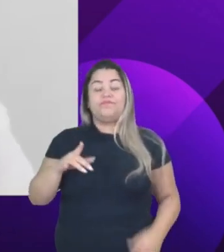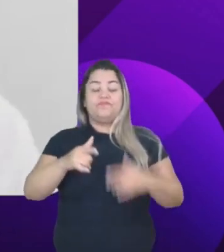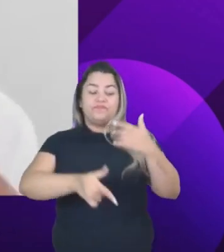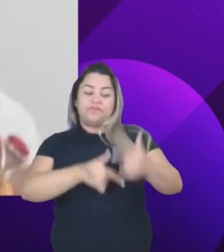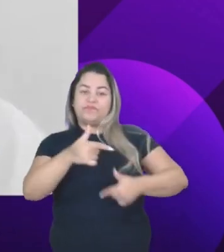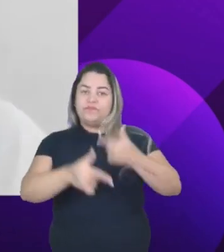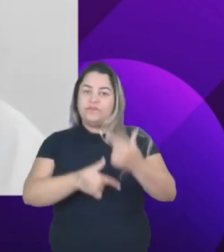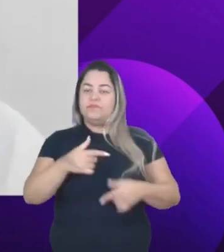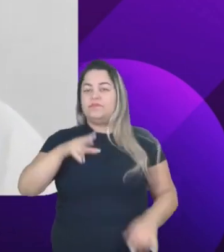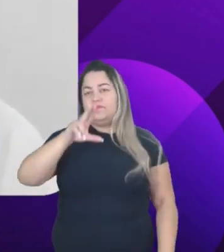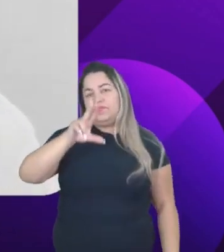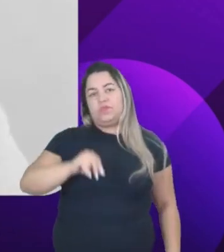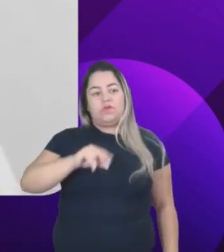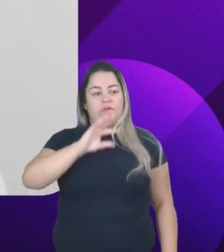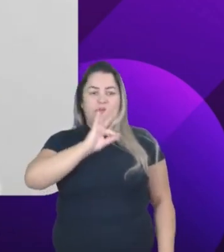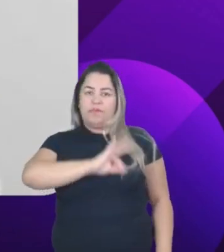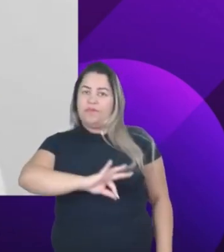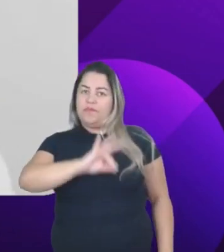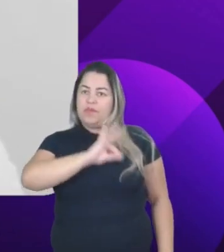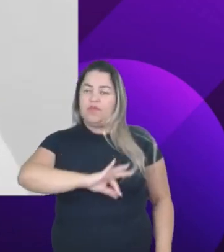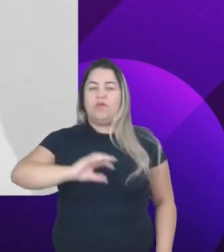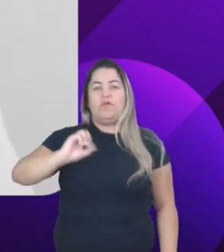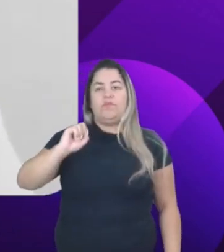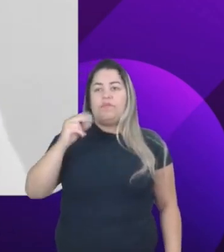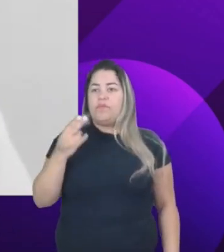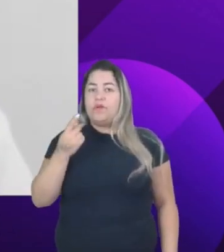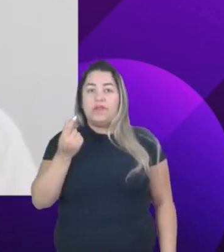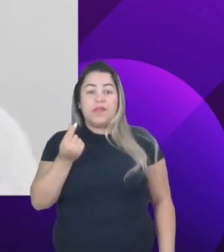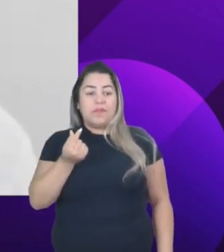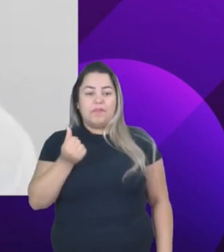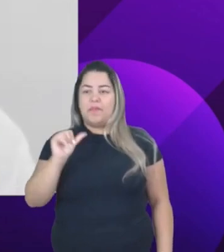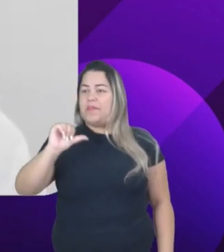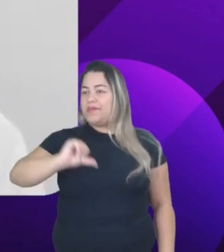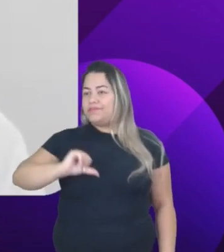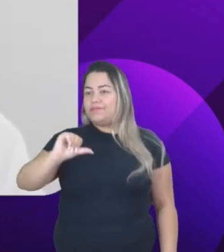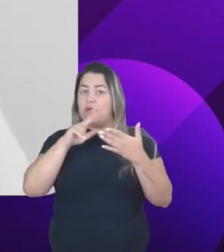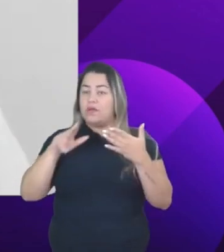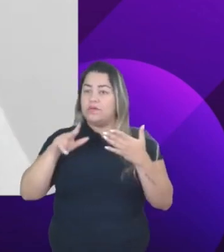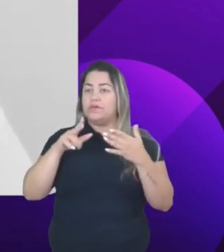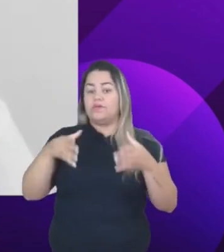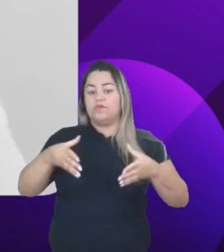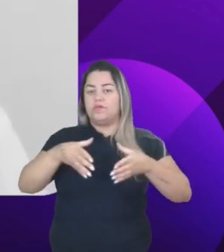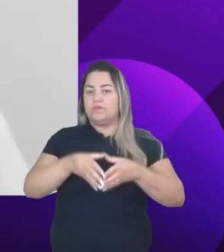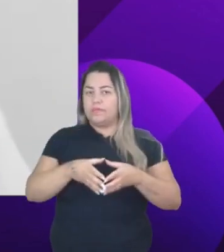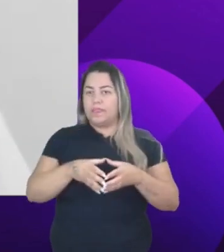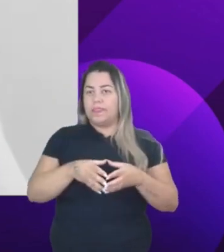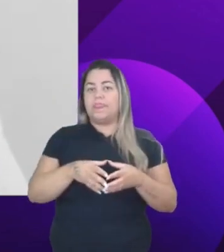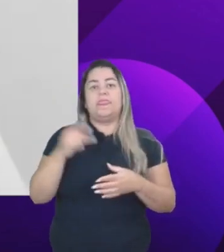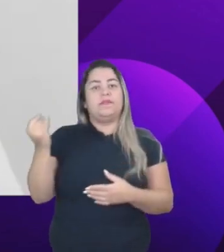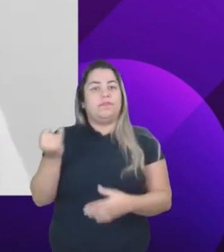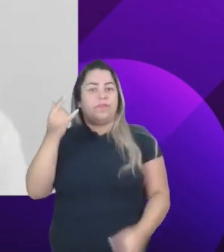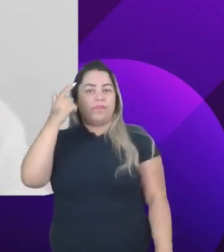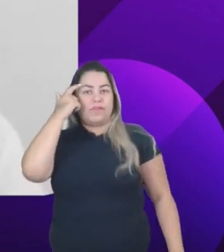trabalho, ou ele é não remunerado, ou ele é extremamente mal remunerado, quando a gente fala de economia do cuidado. E é importante a gente pensar